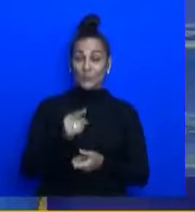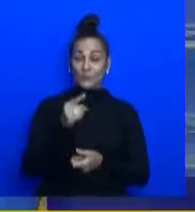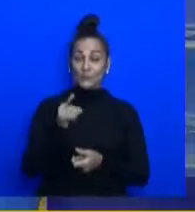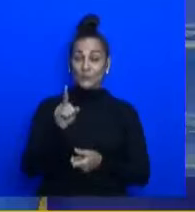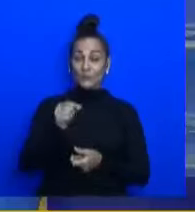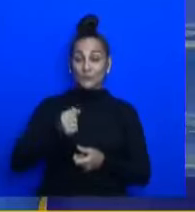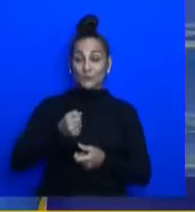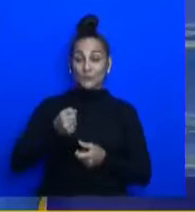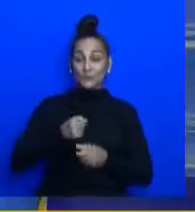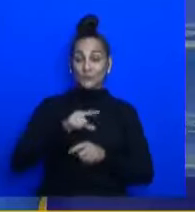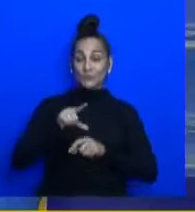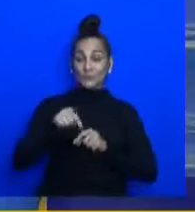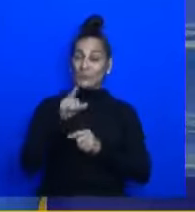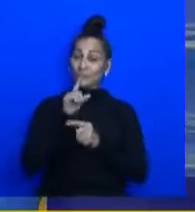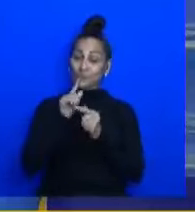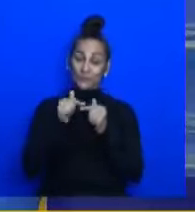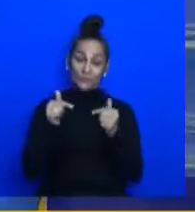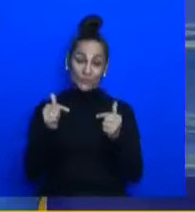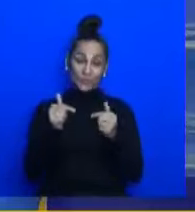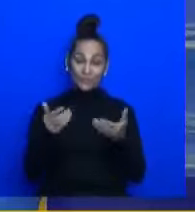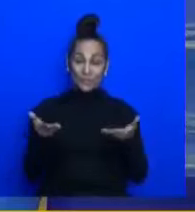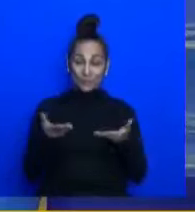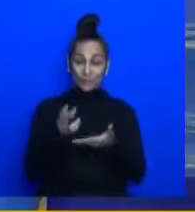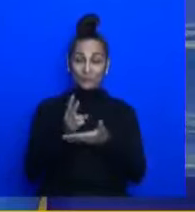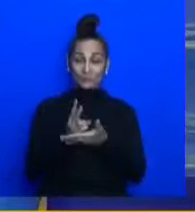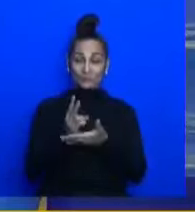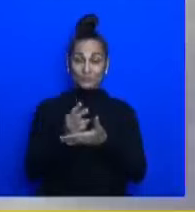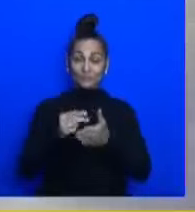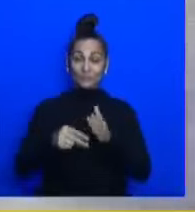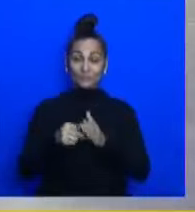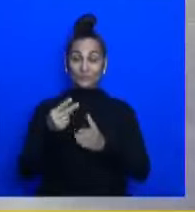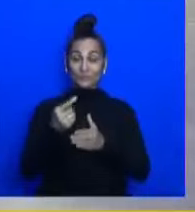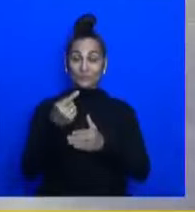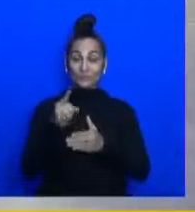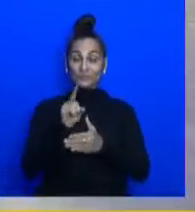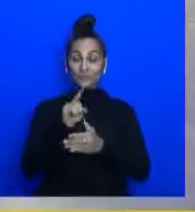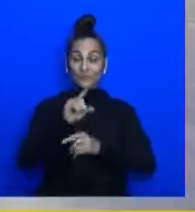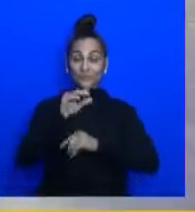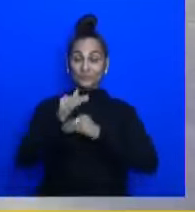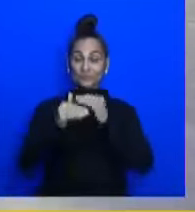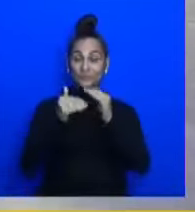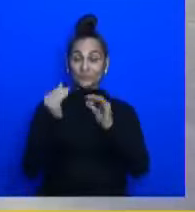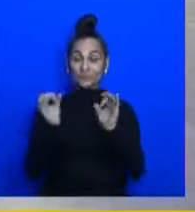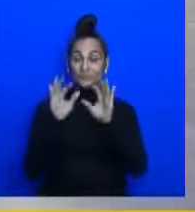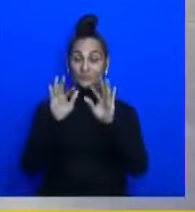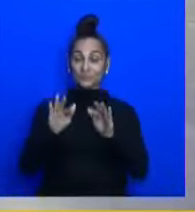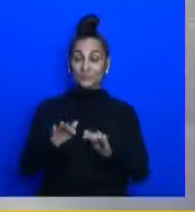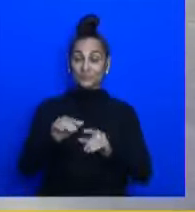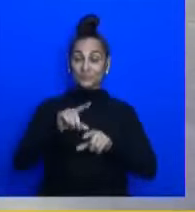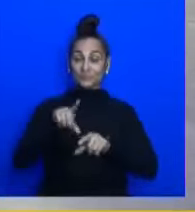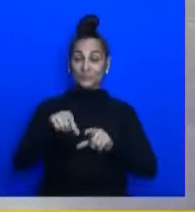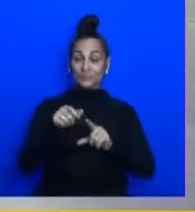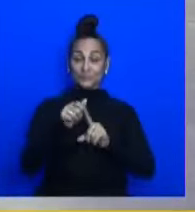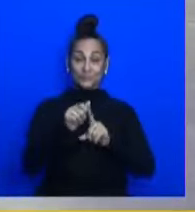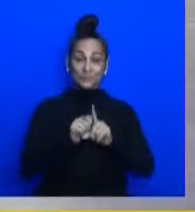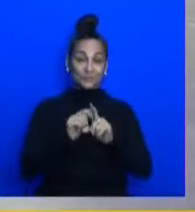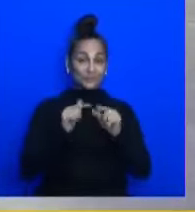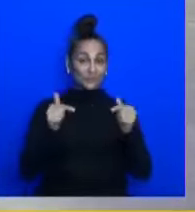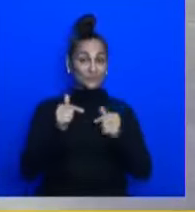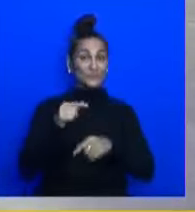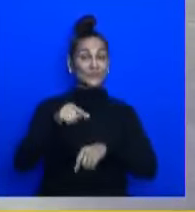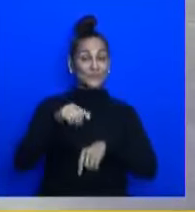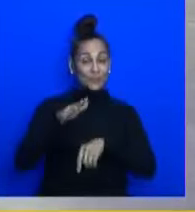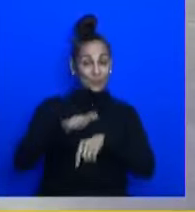e último número sorteado no dia de sorte. Agora passaremos à segunda e última etapa, o sorteio do mês da sorte. Você